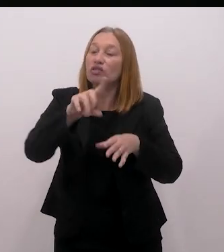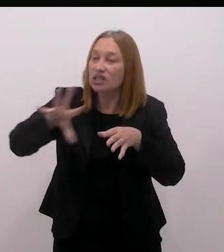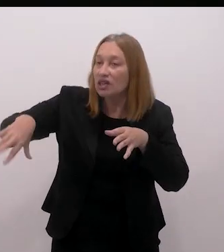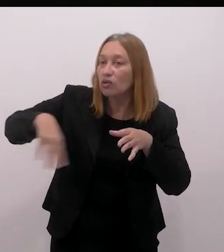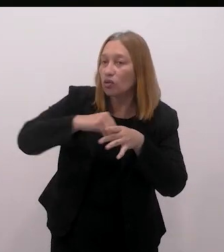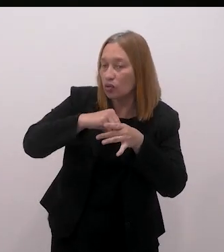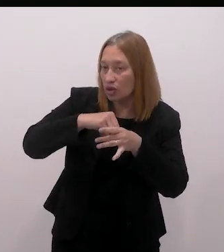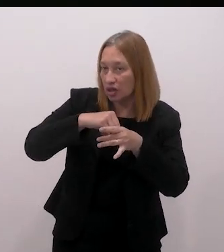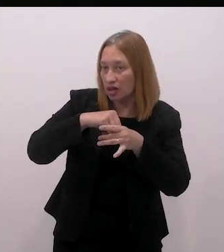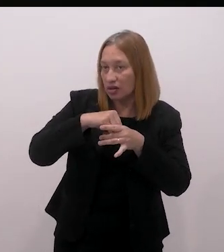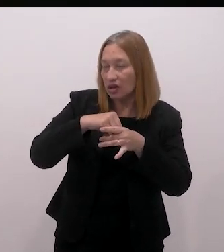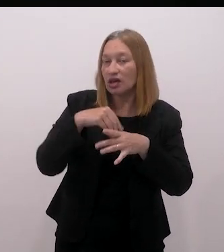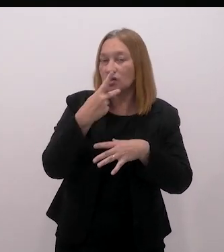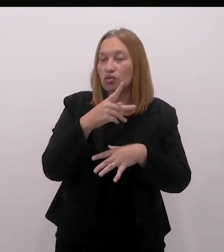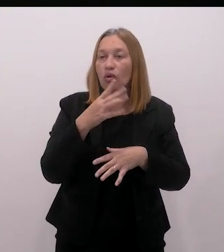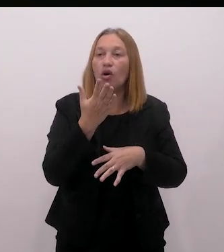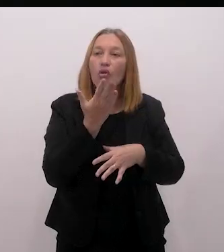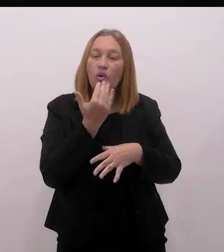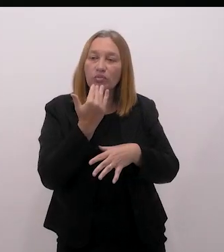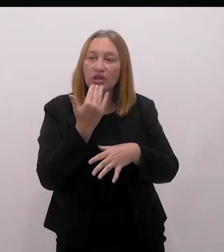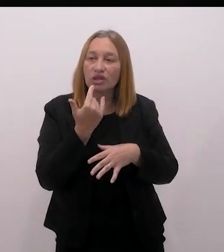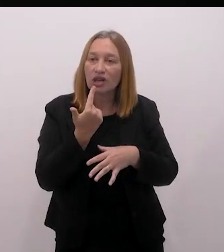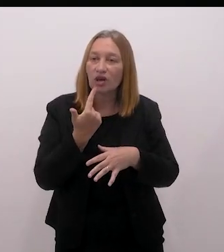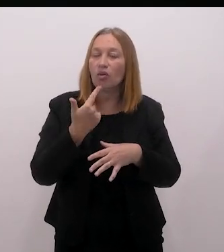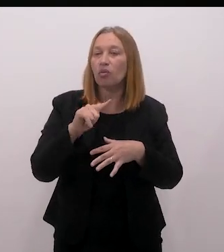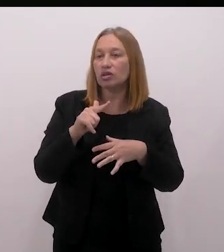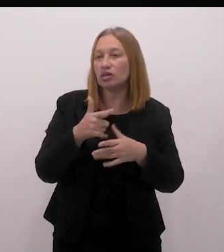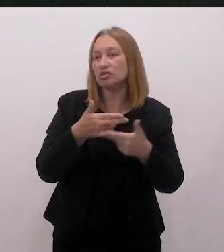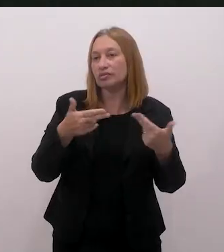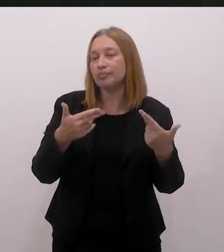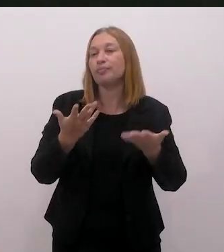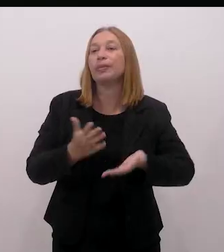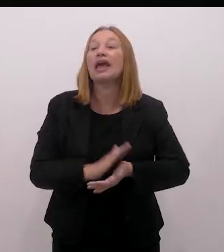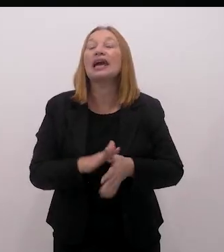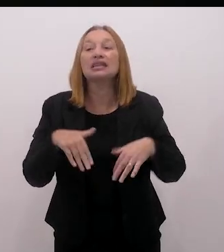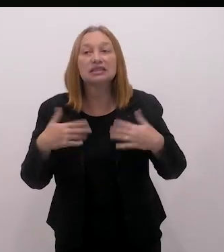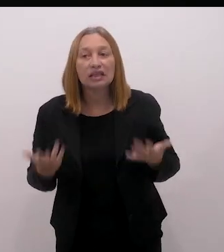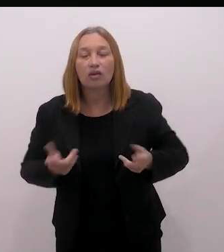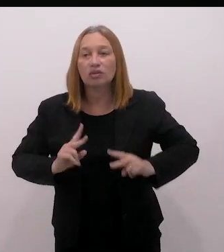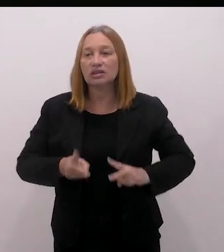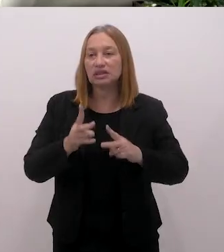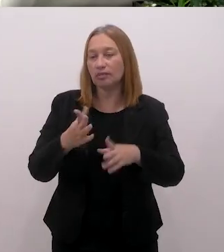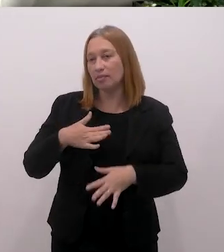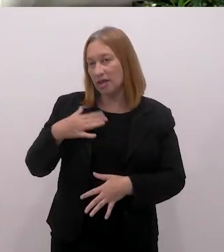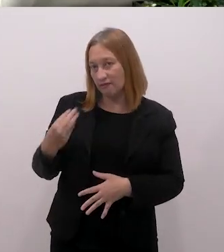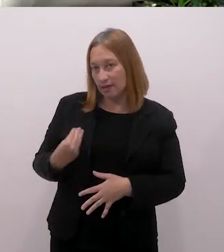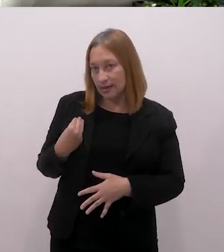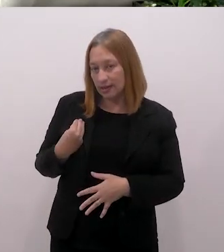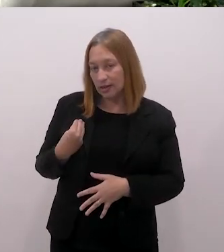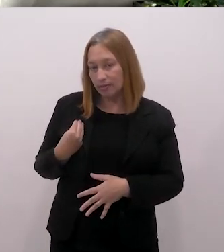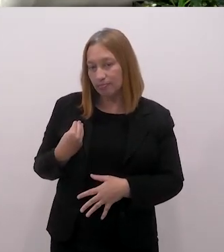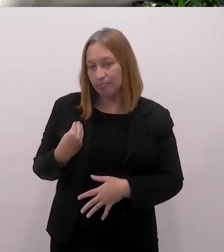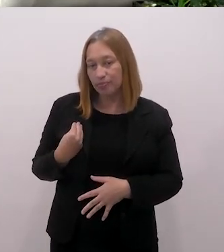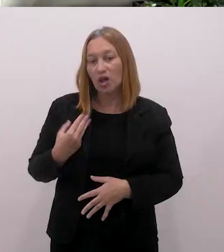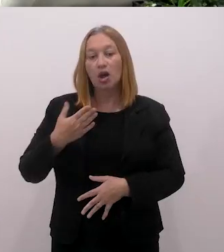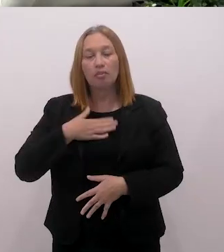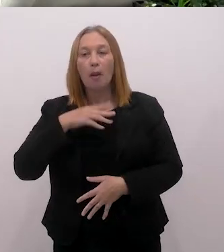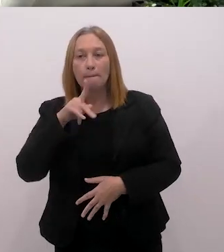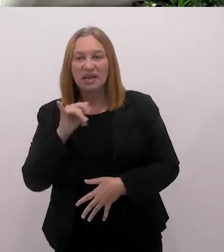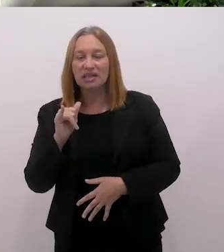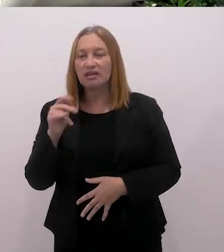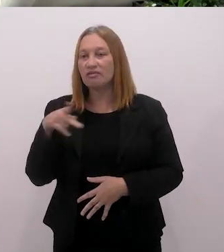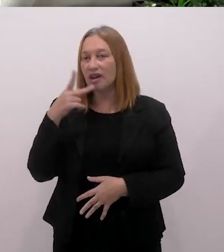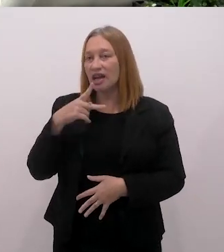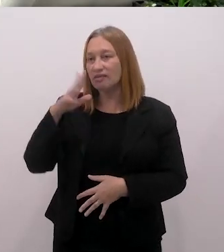incorporou da culinária da tua mãe, a tua, que tem uma outra pegada, que tem uma coisa mais contemporânea? Sempre, na minha vida, né,